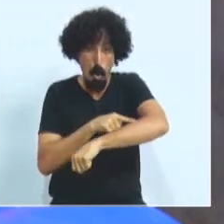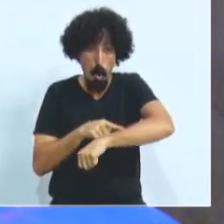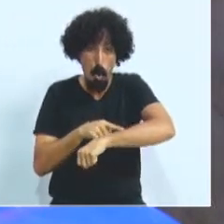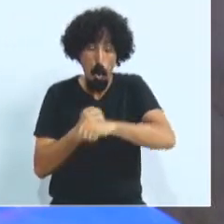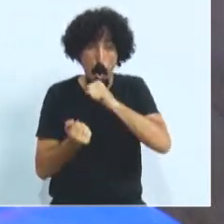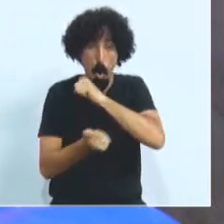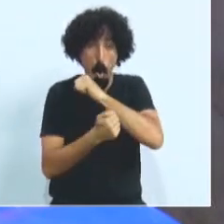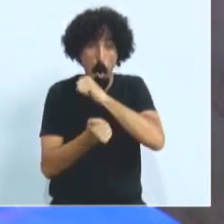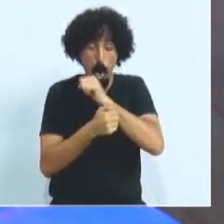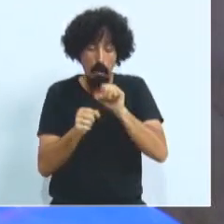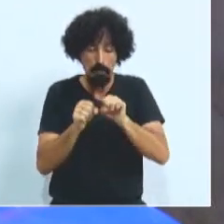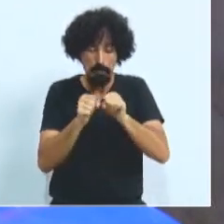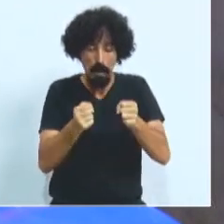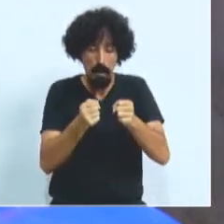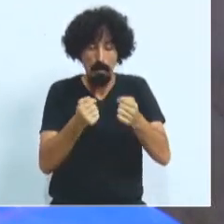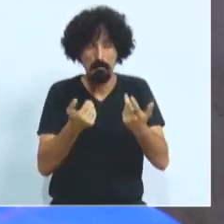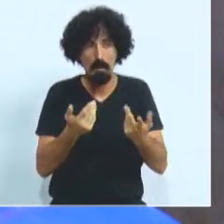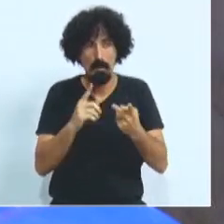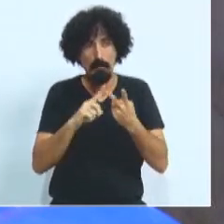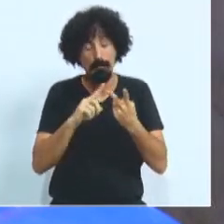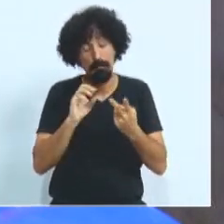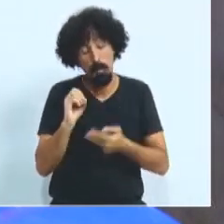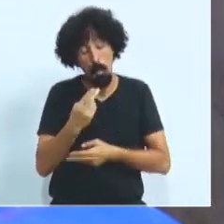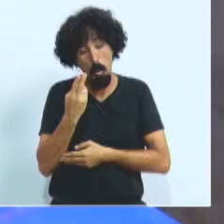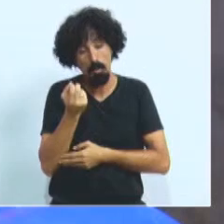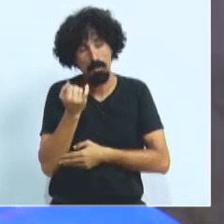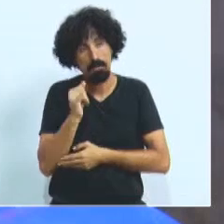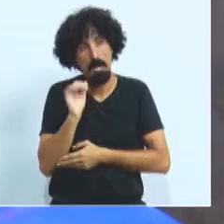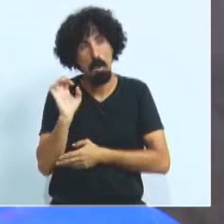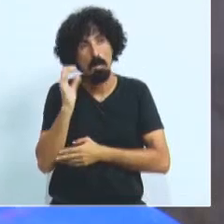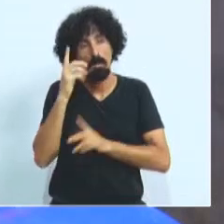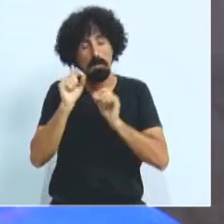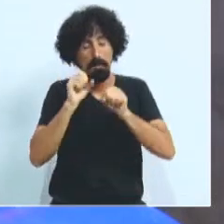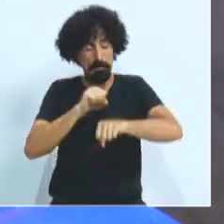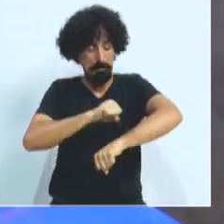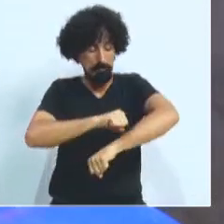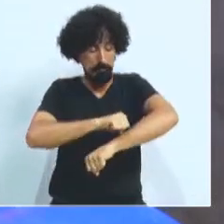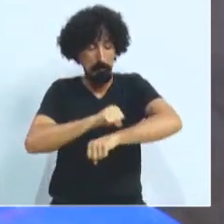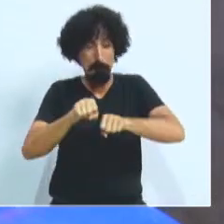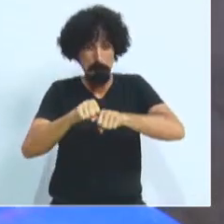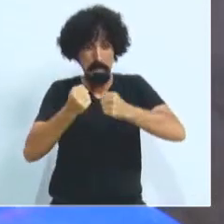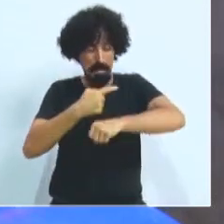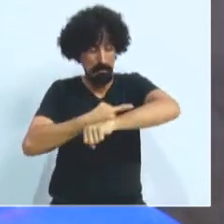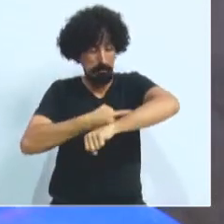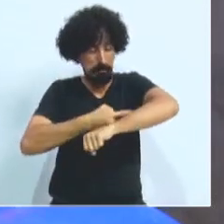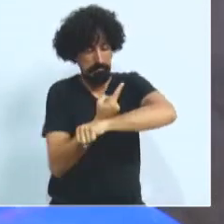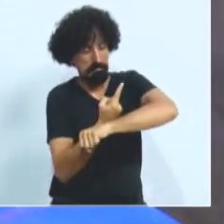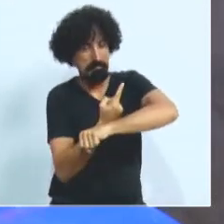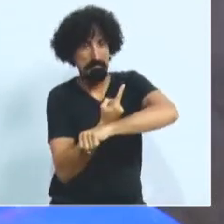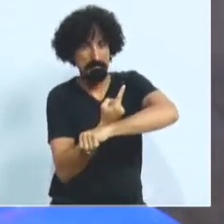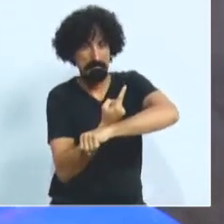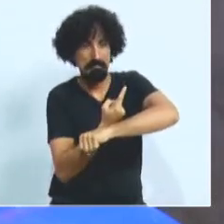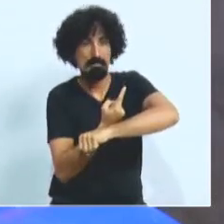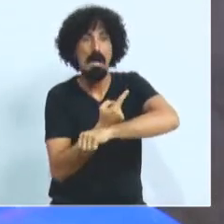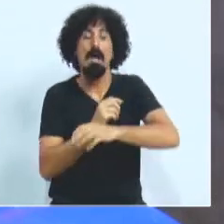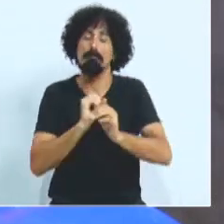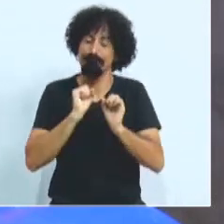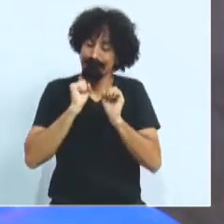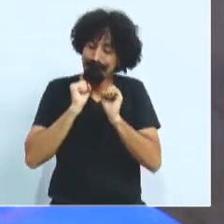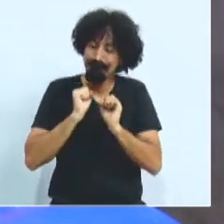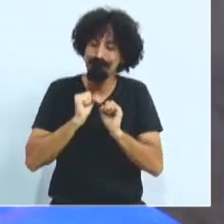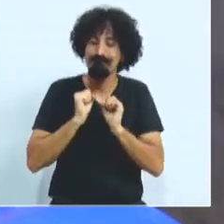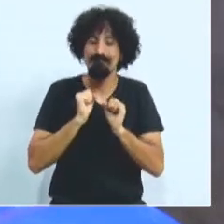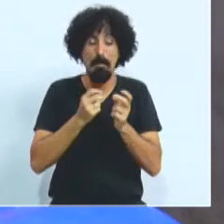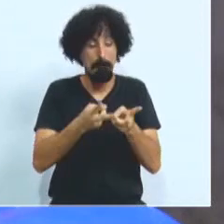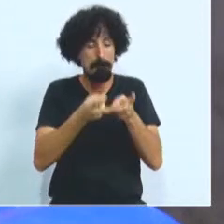fechada. Ou então, quando é o caso mais grave, que é a fratura exposta, né, que o osso ele vem a romper o tecido muscular e a pele, e fica exposto e de